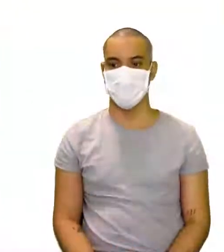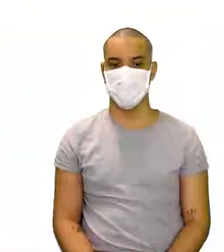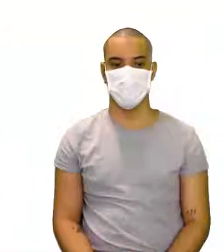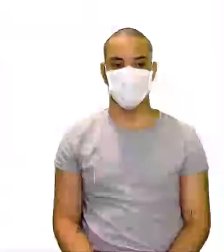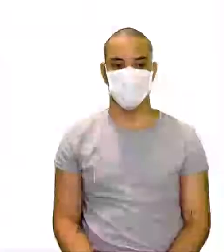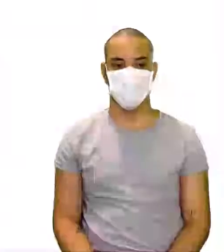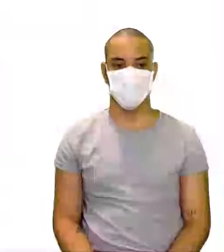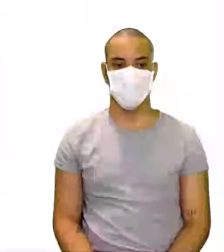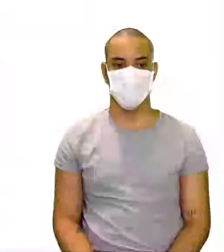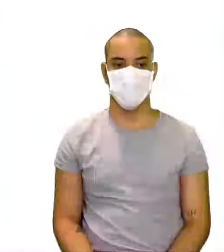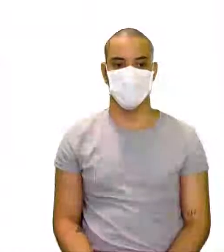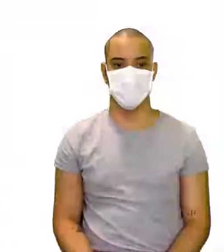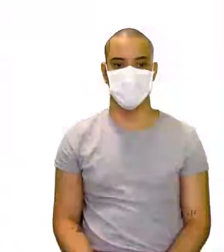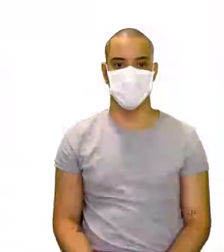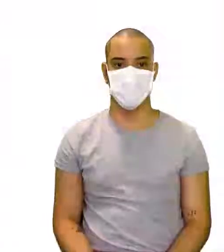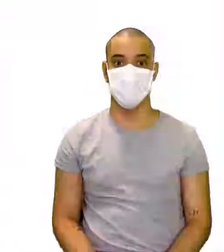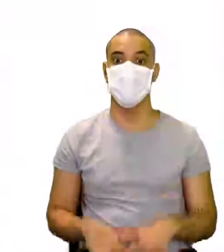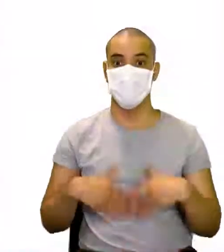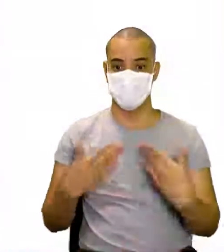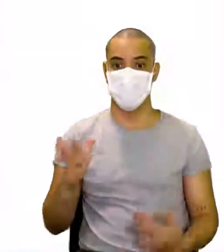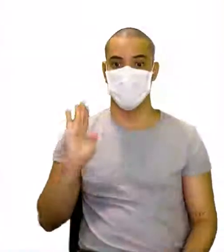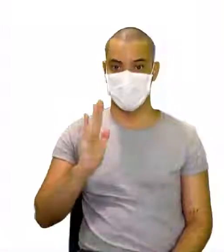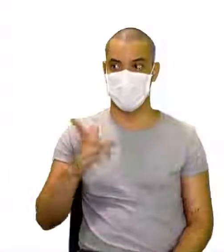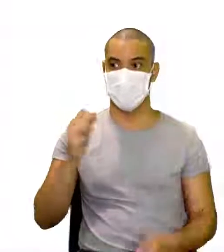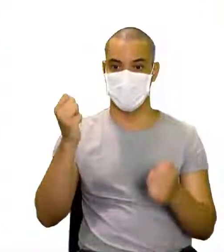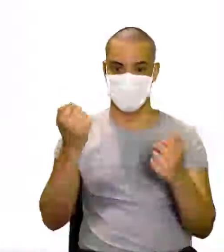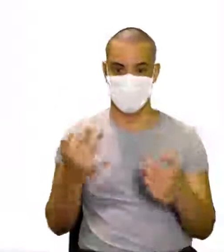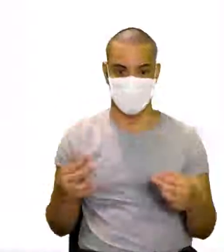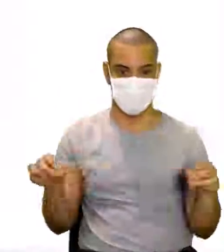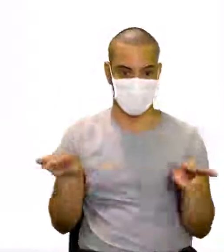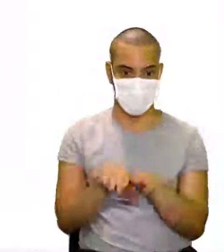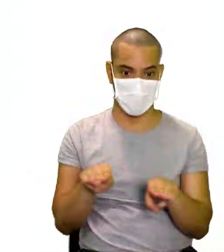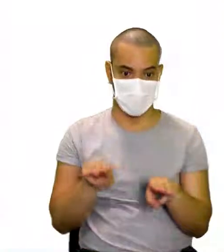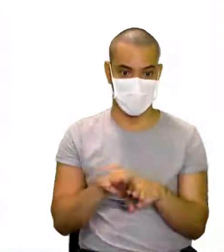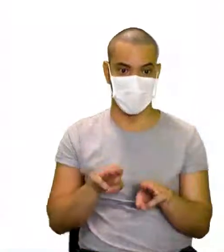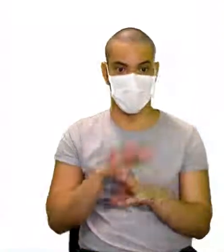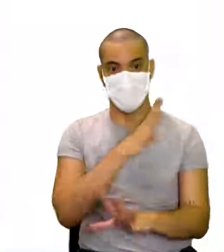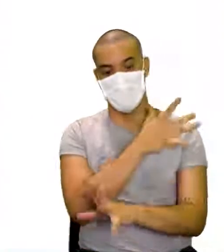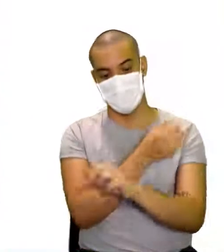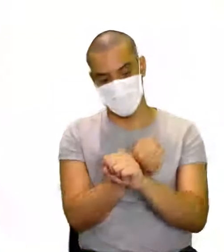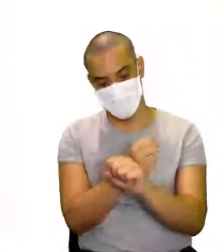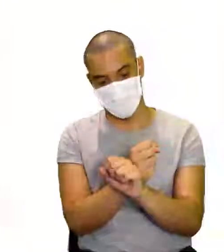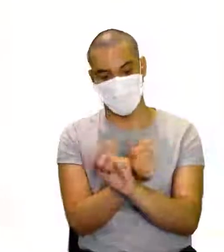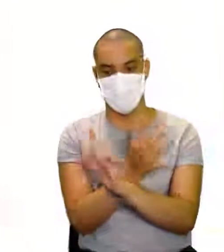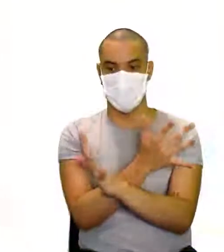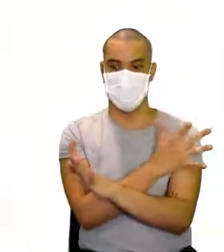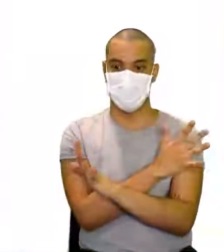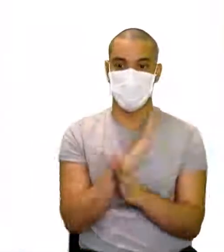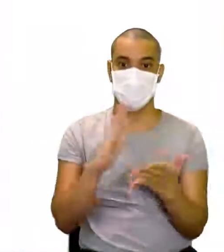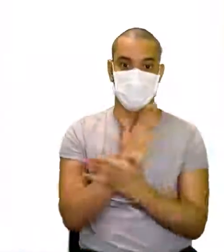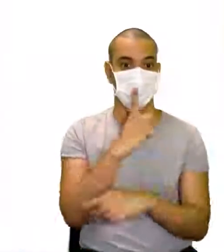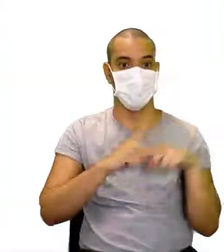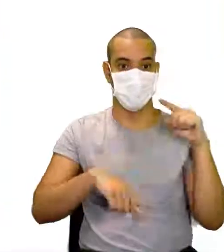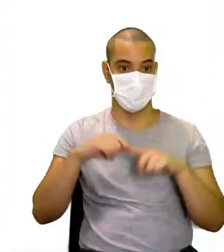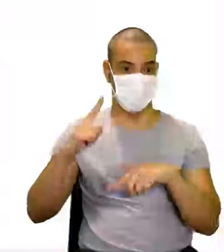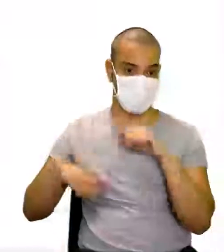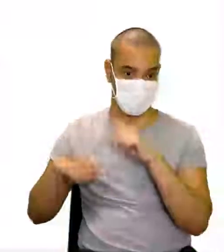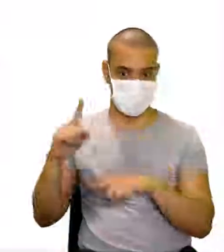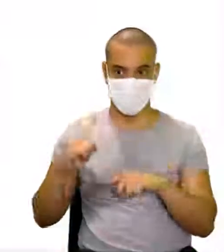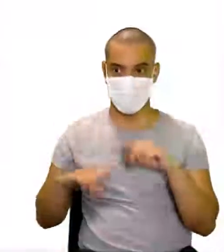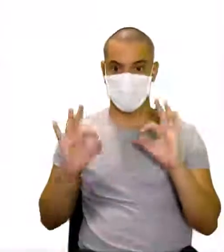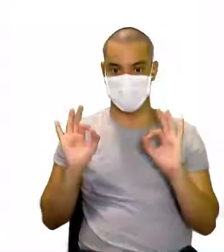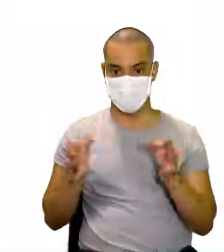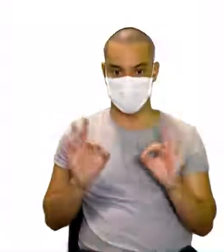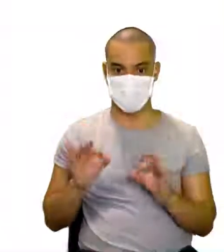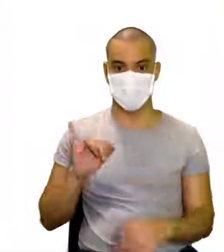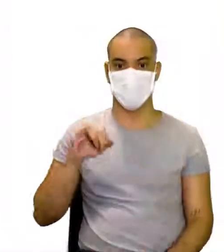a entender. Tá? Então, fenômeno magnético, atração ou repulsão de determinados corpos, tá bom, pessoal? Chamado